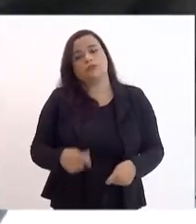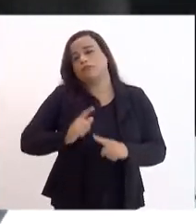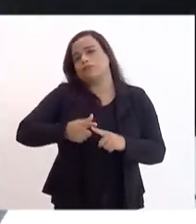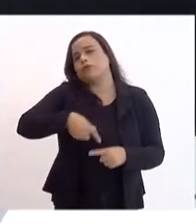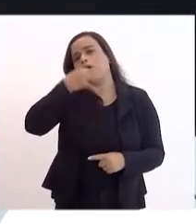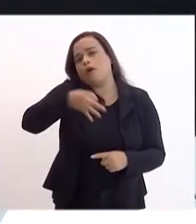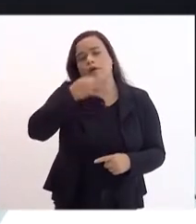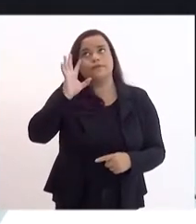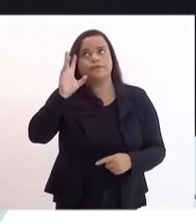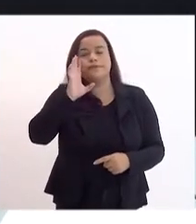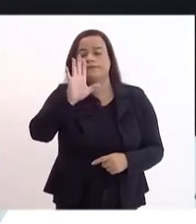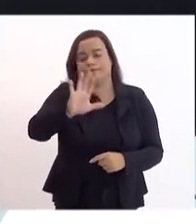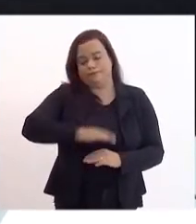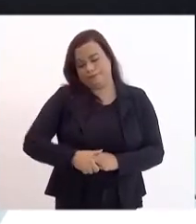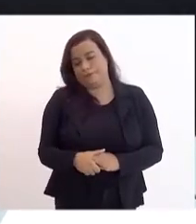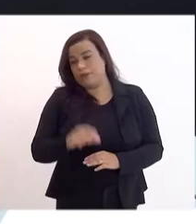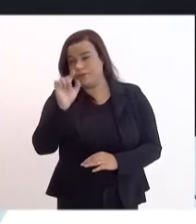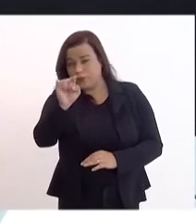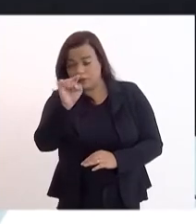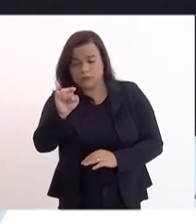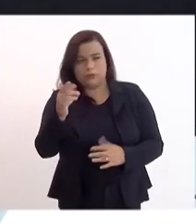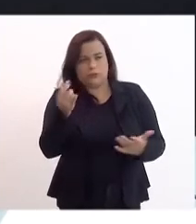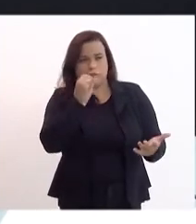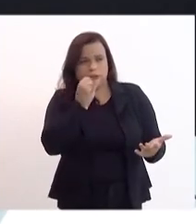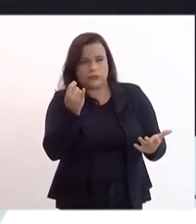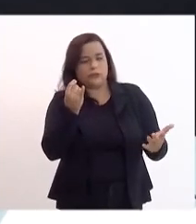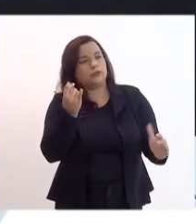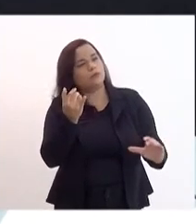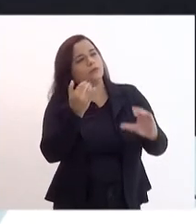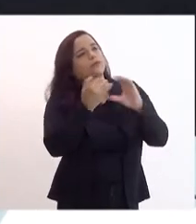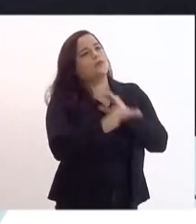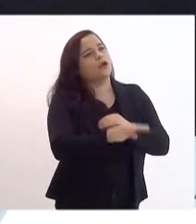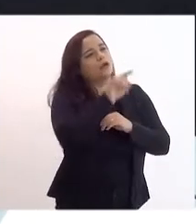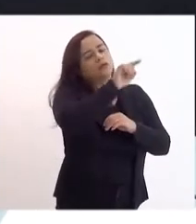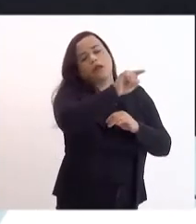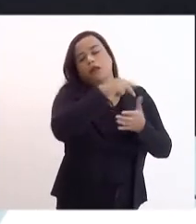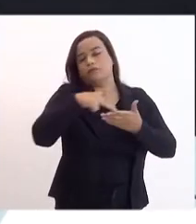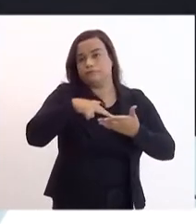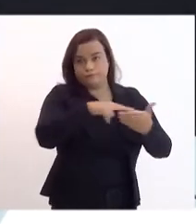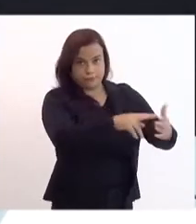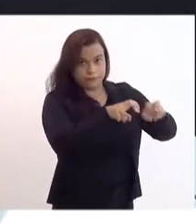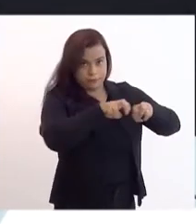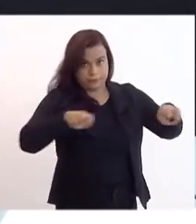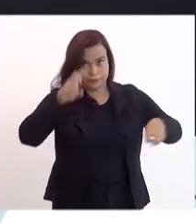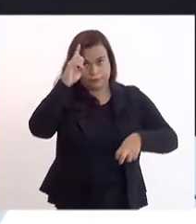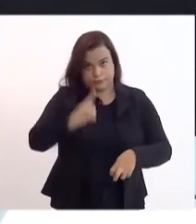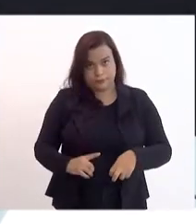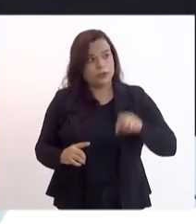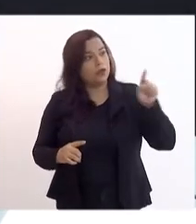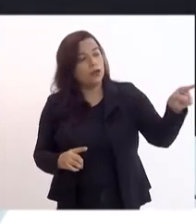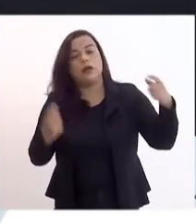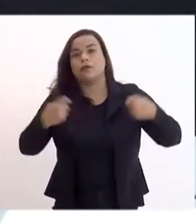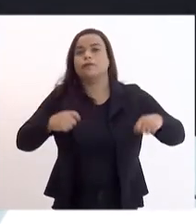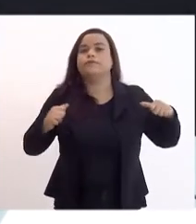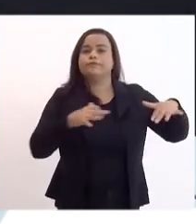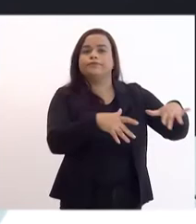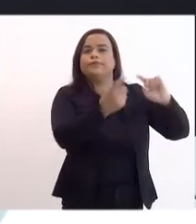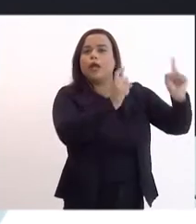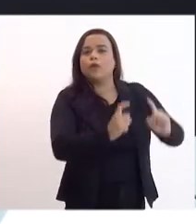Se o senhor manda para a mesa diretora, a mesa diretora tem que se reunir. Ela vai fazer o